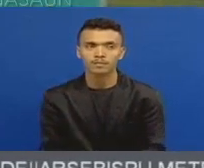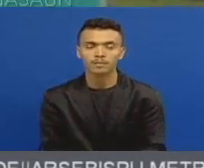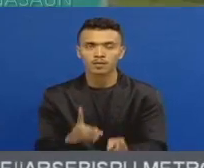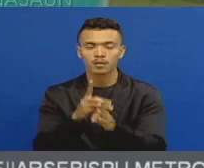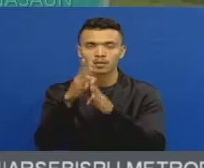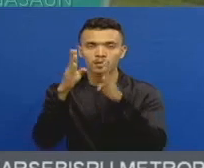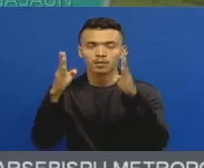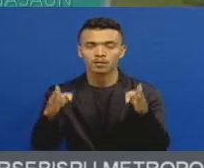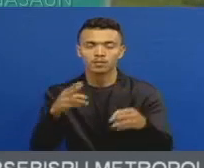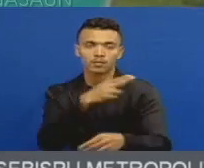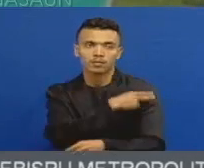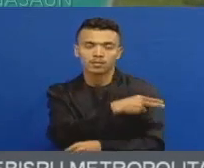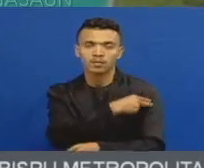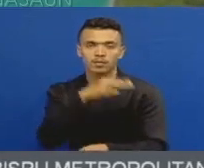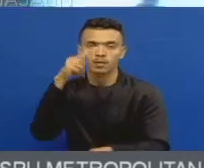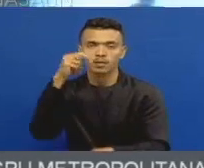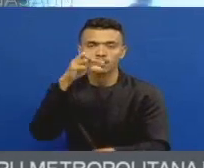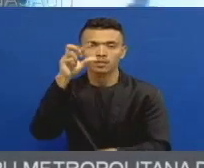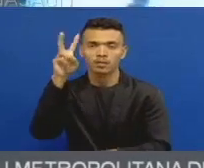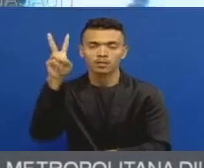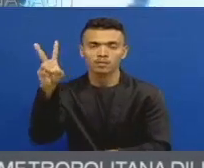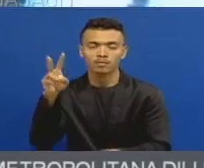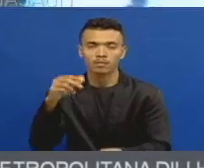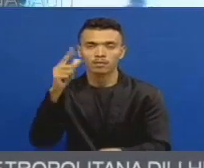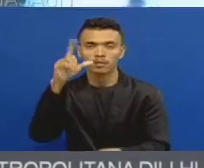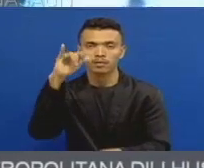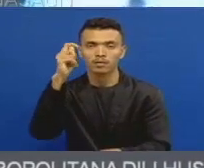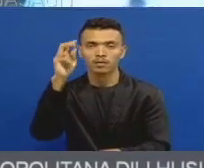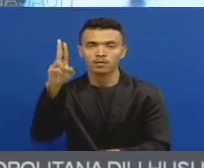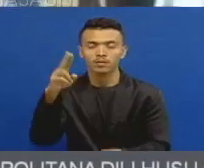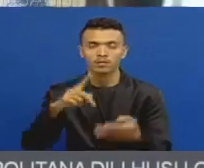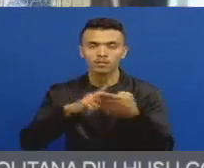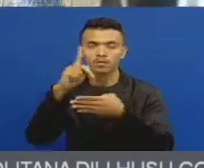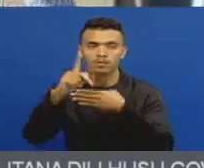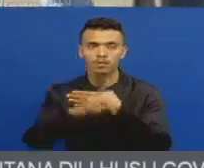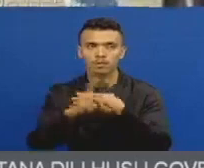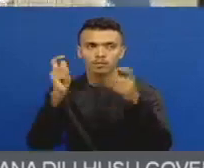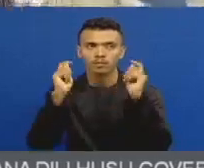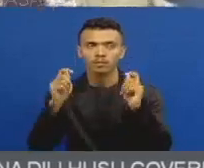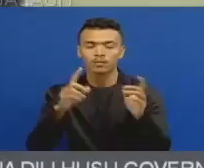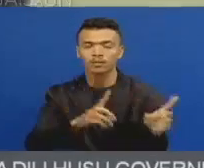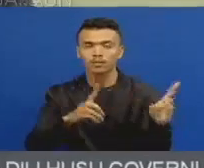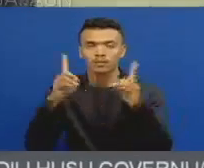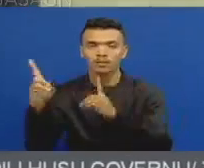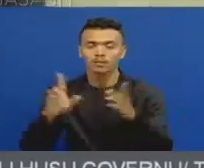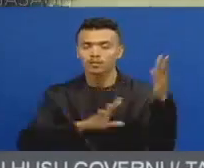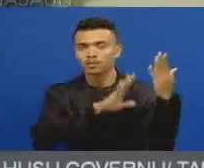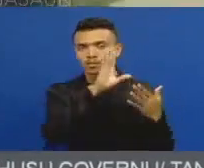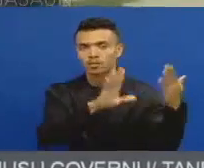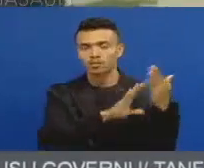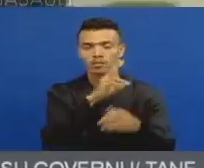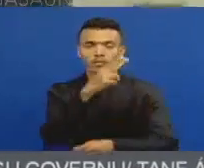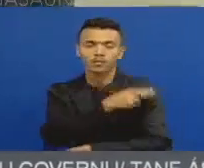Diretor Executivo Hospital Nacional Guido Valadares, Alito Soares Atetin, programa triagem realiza do comemora aniversário